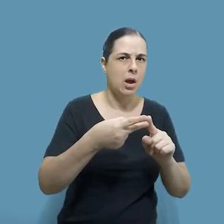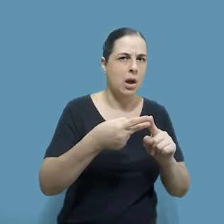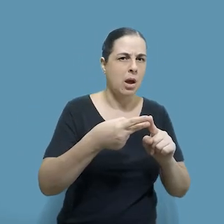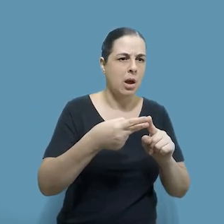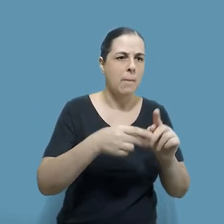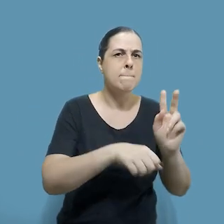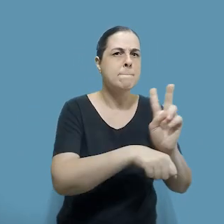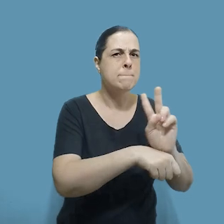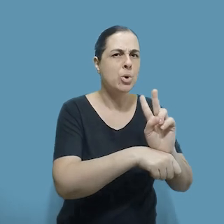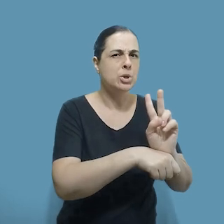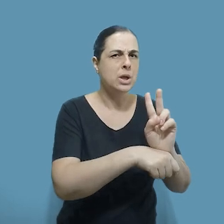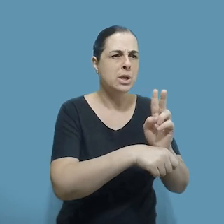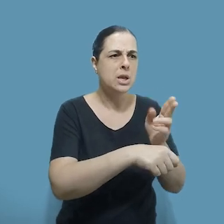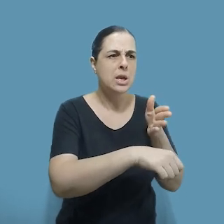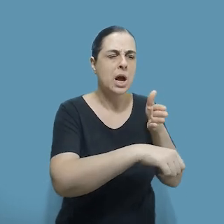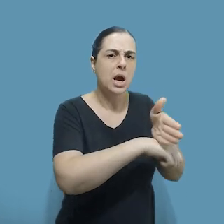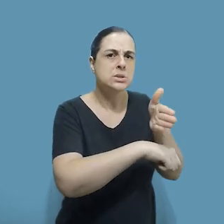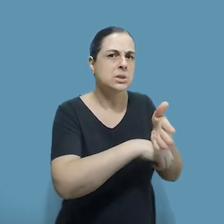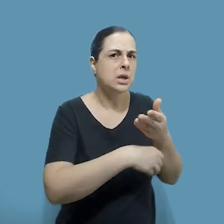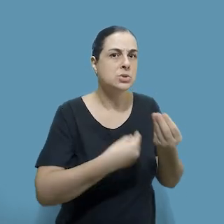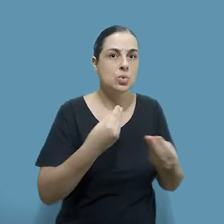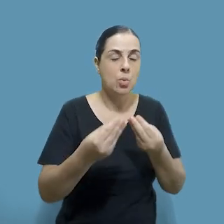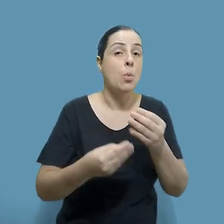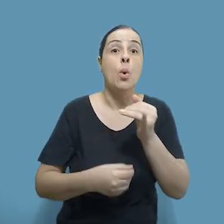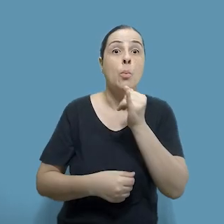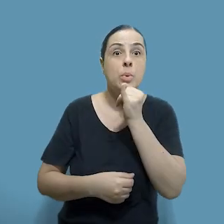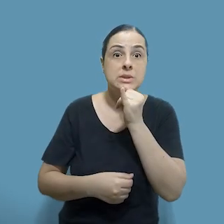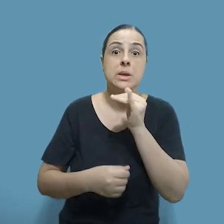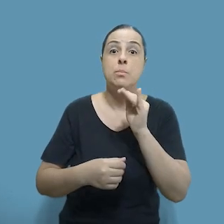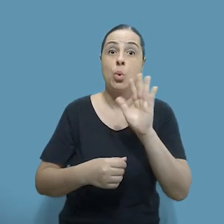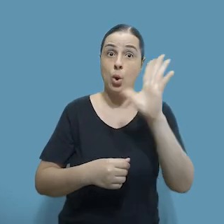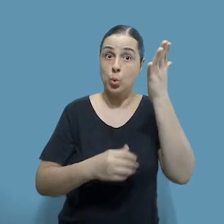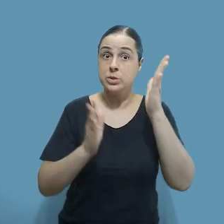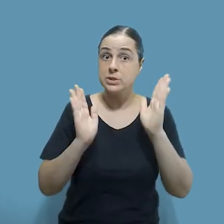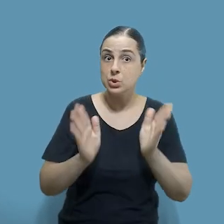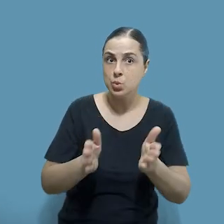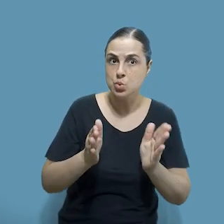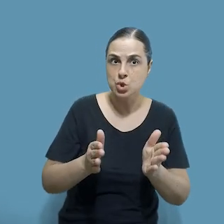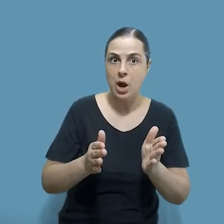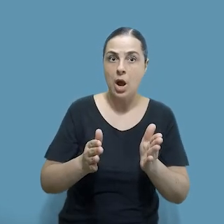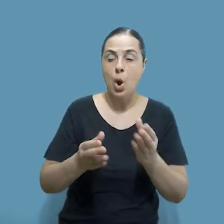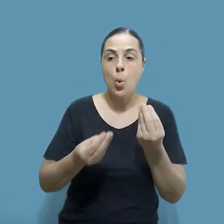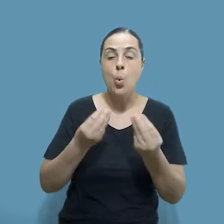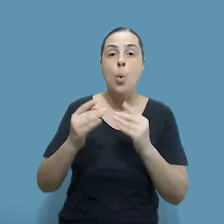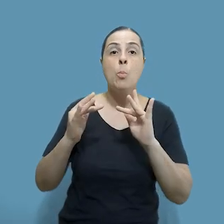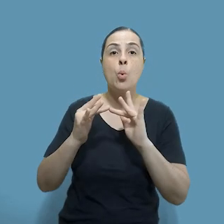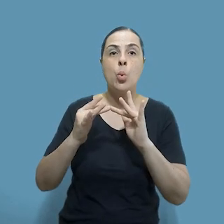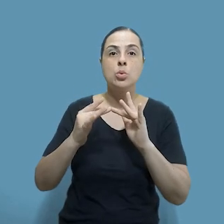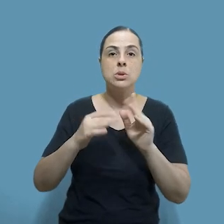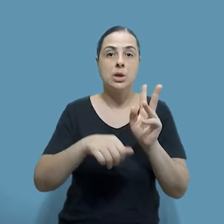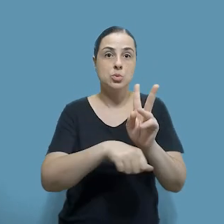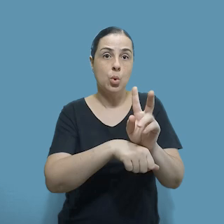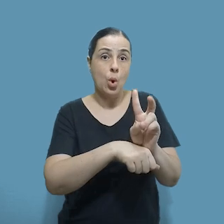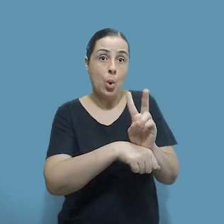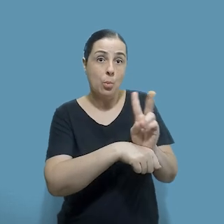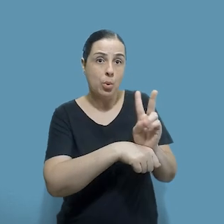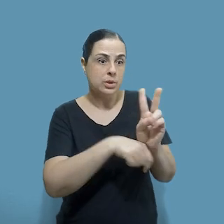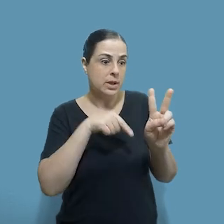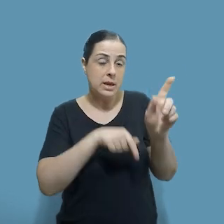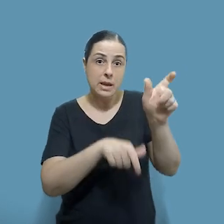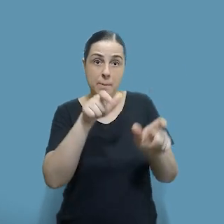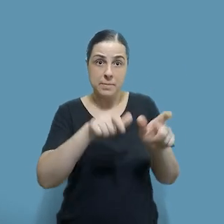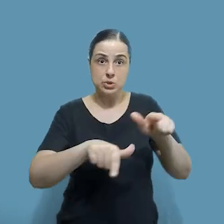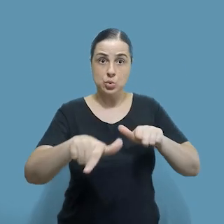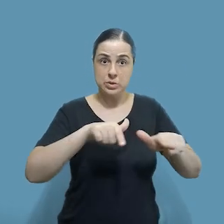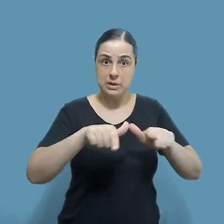que eles pediram para eu falar com o pessoal da portaria, porque muitas vezes o pessoal da portaria, por falta de